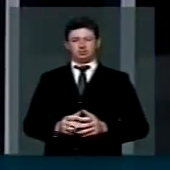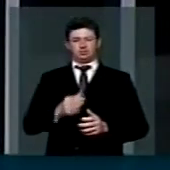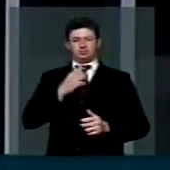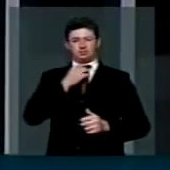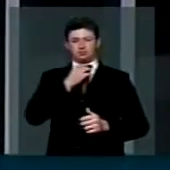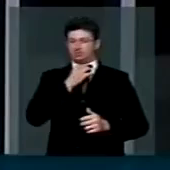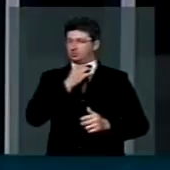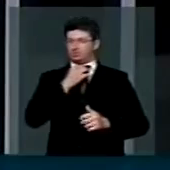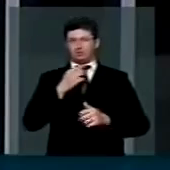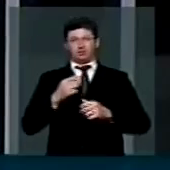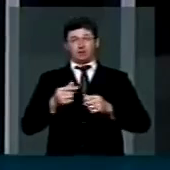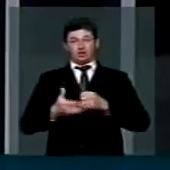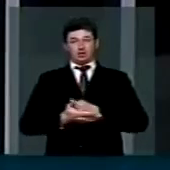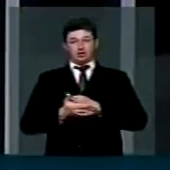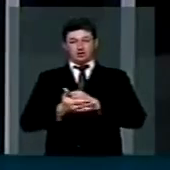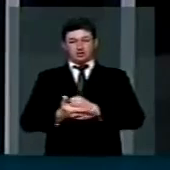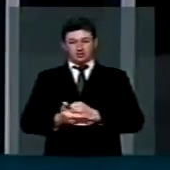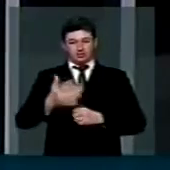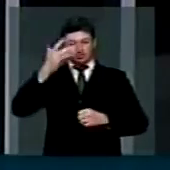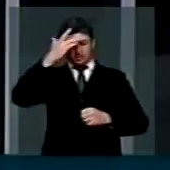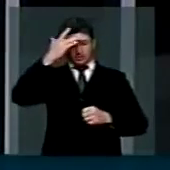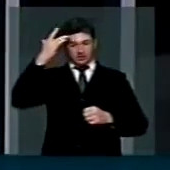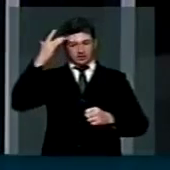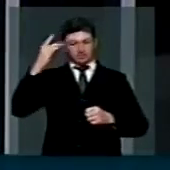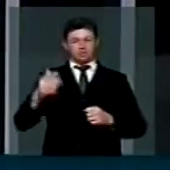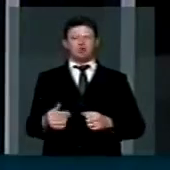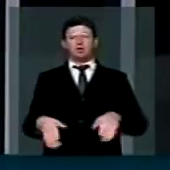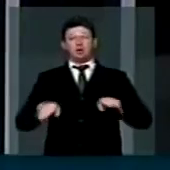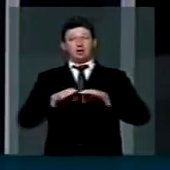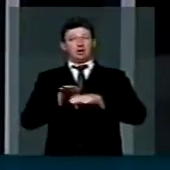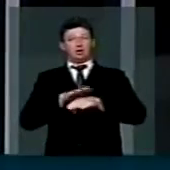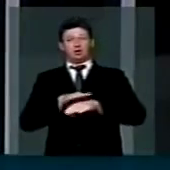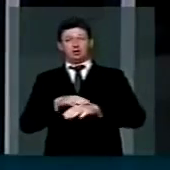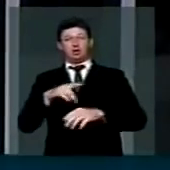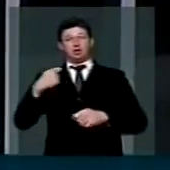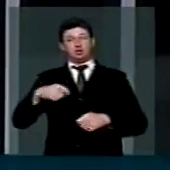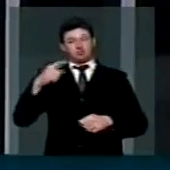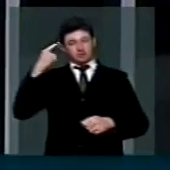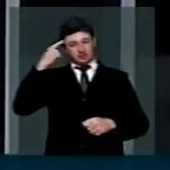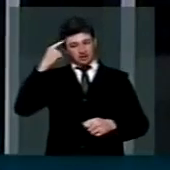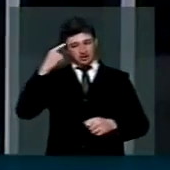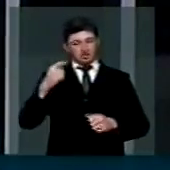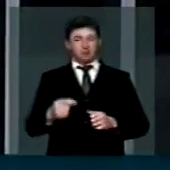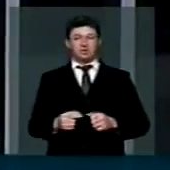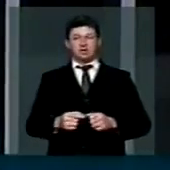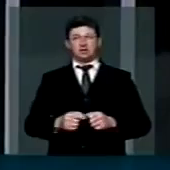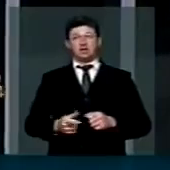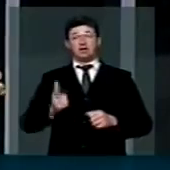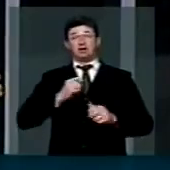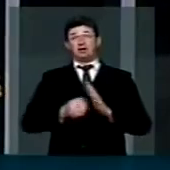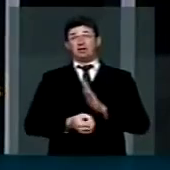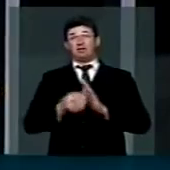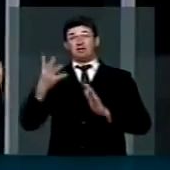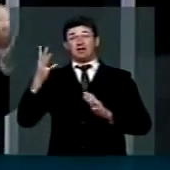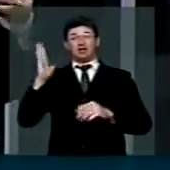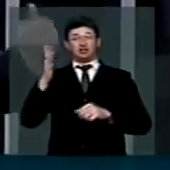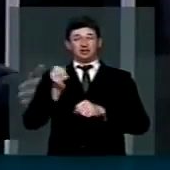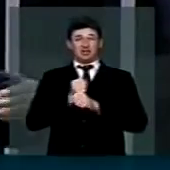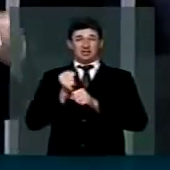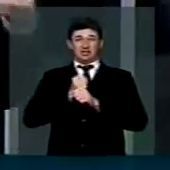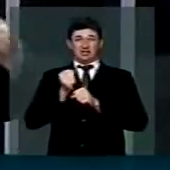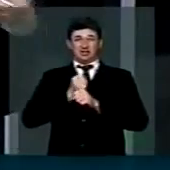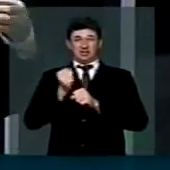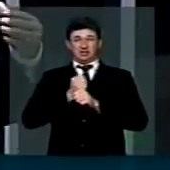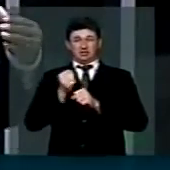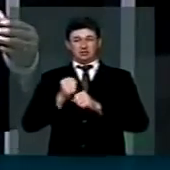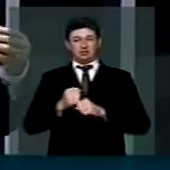essa assistência às pessoas. Ao mesmo tempo, a gente tem que ver que há dezenas de anos,